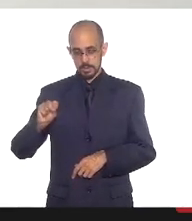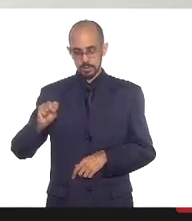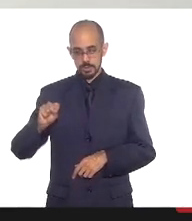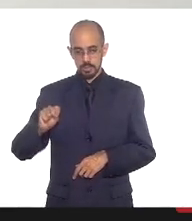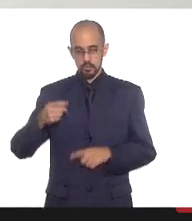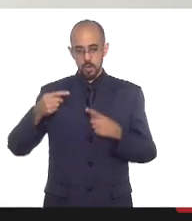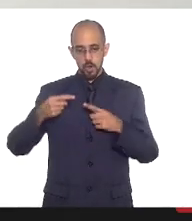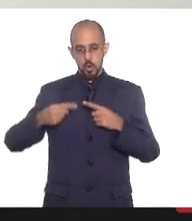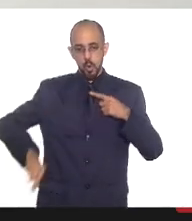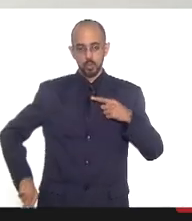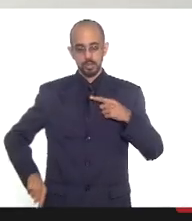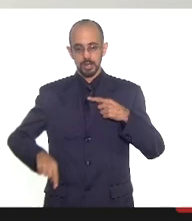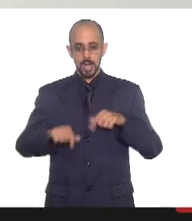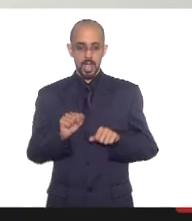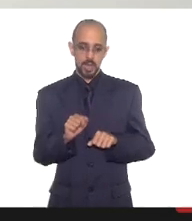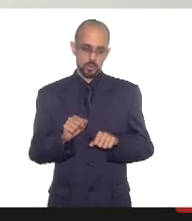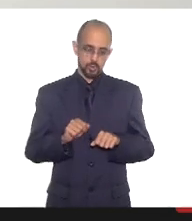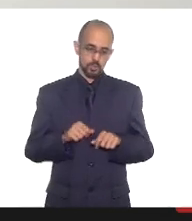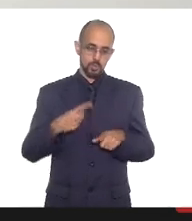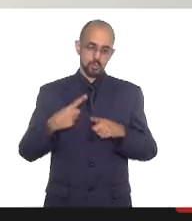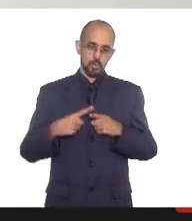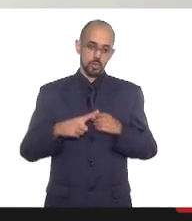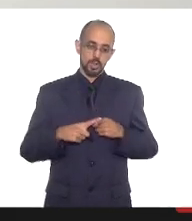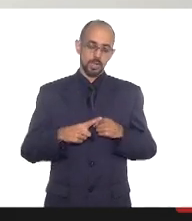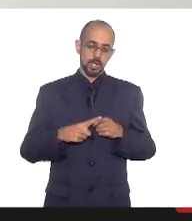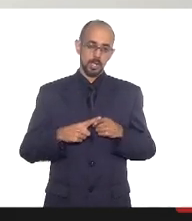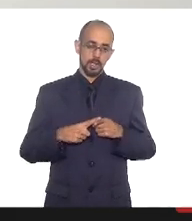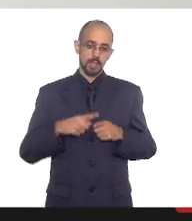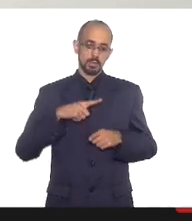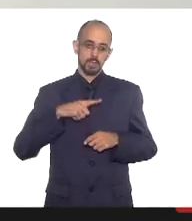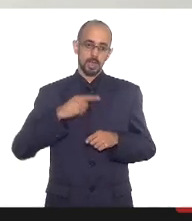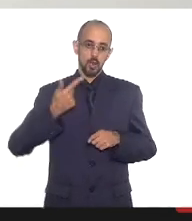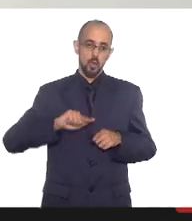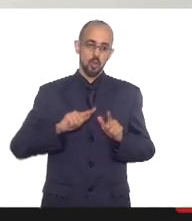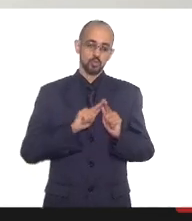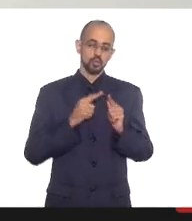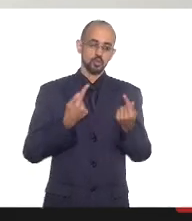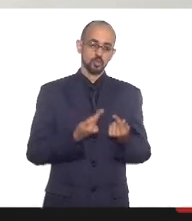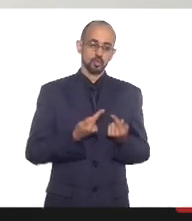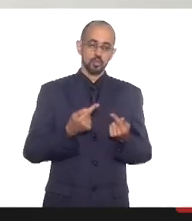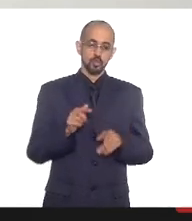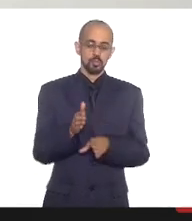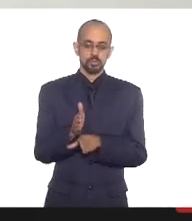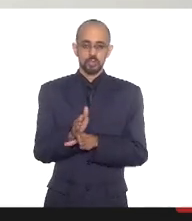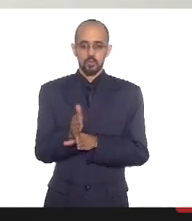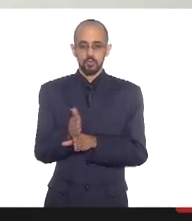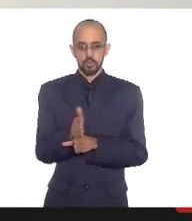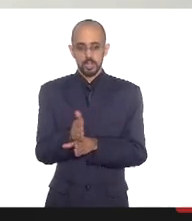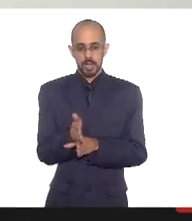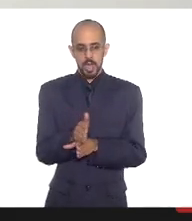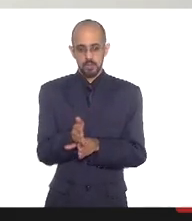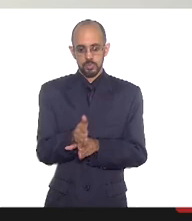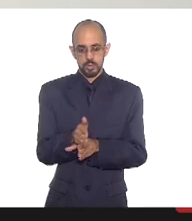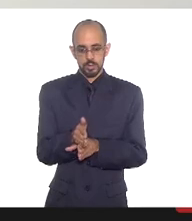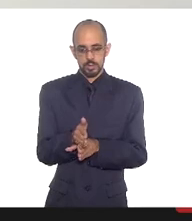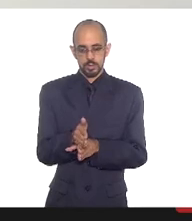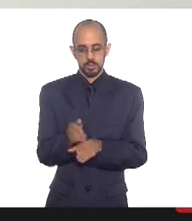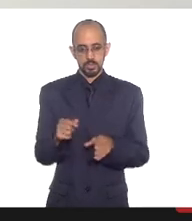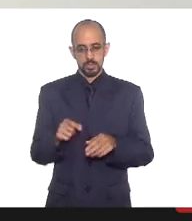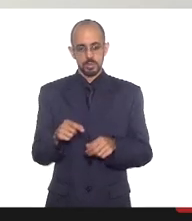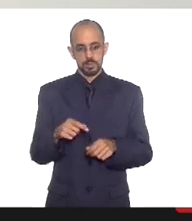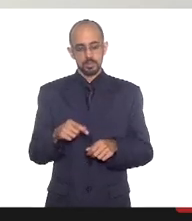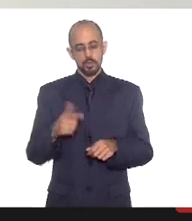tendo tantos outros grupos muito mais claramente vulneráveis numa situação de comorbidades ou situações